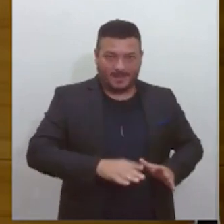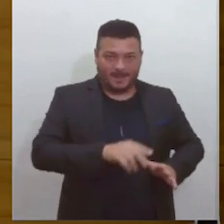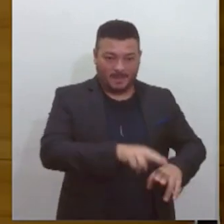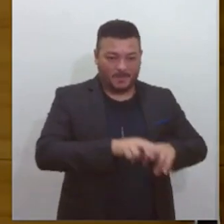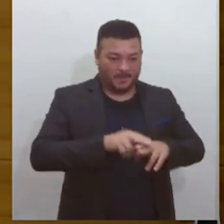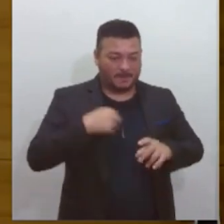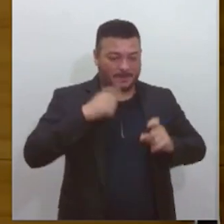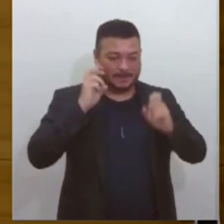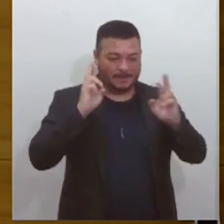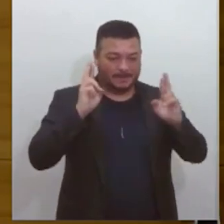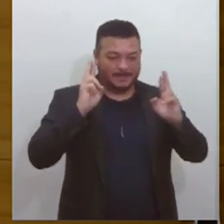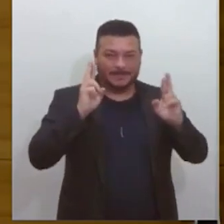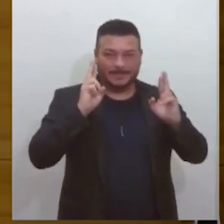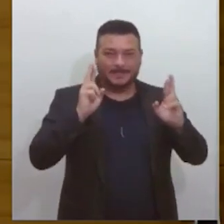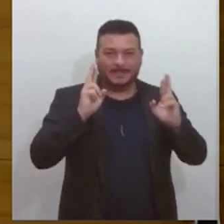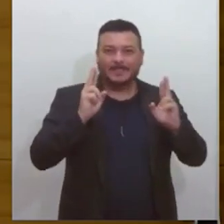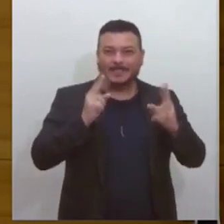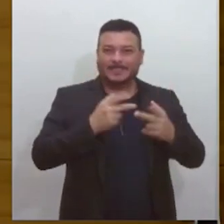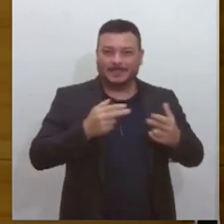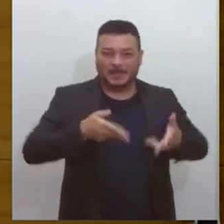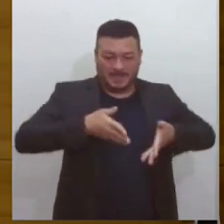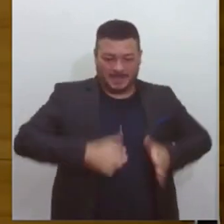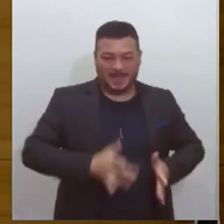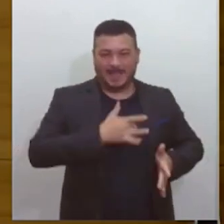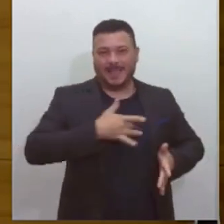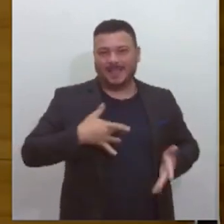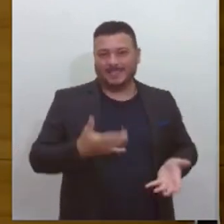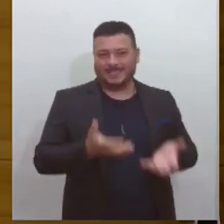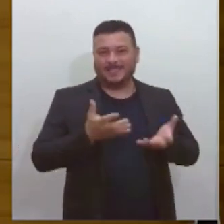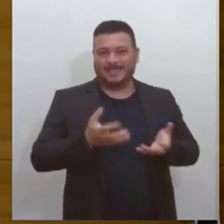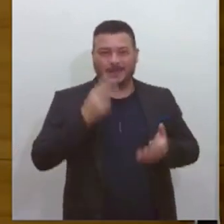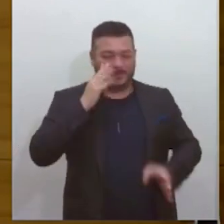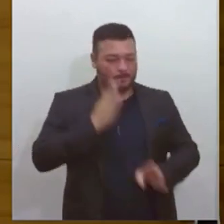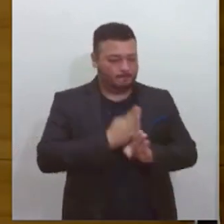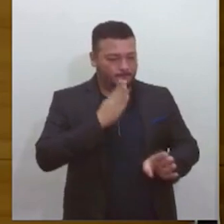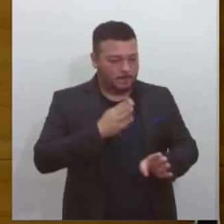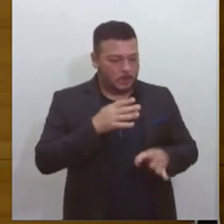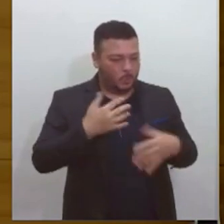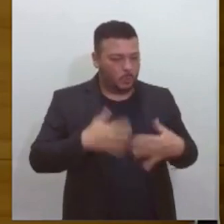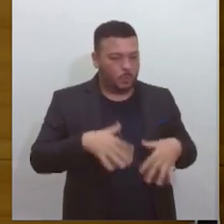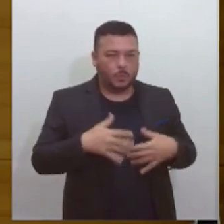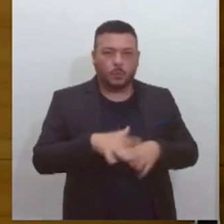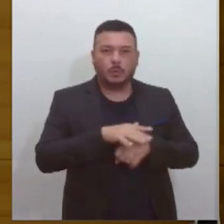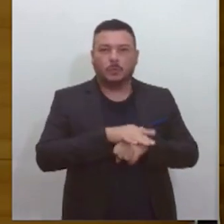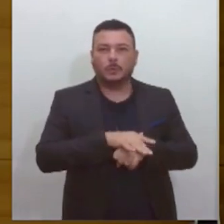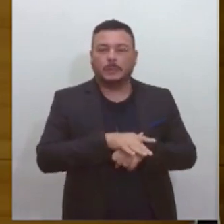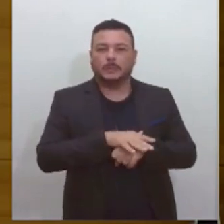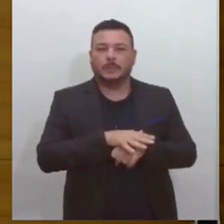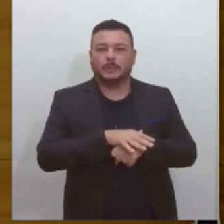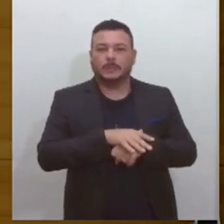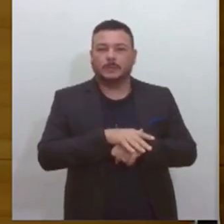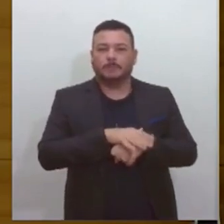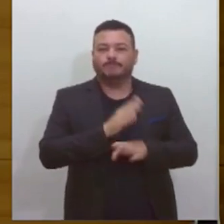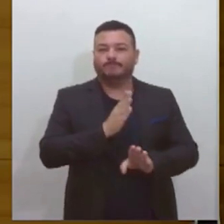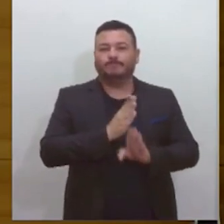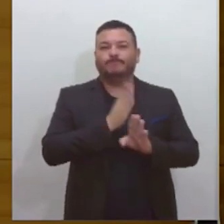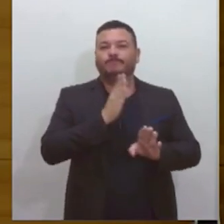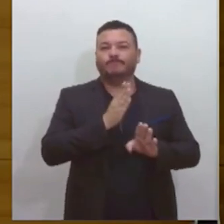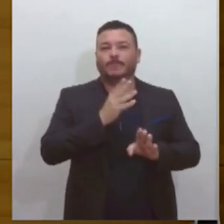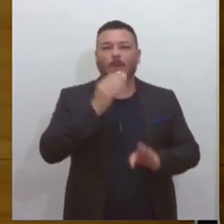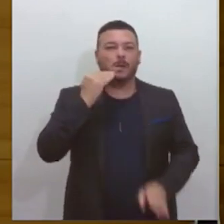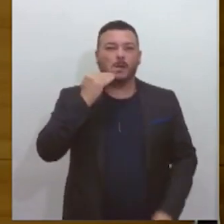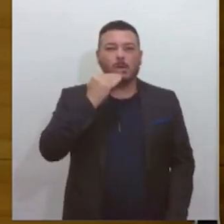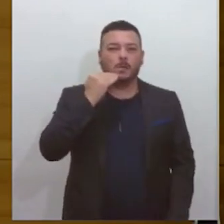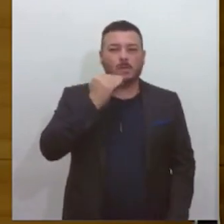de repente vai se fazer um exame que está na rotina pré-natal e se diagnostica um defeito cardíaco.